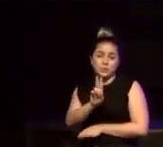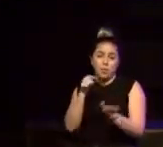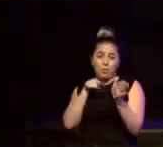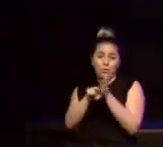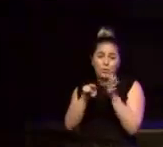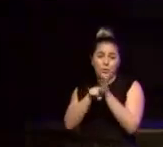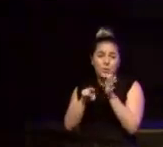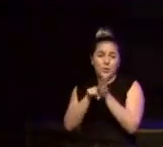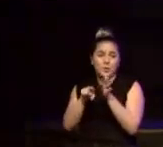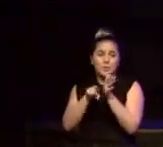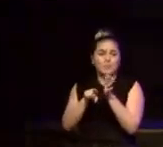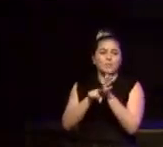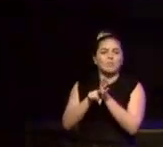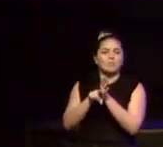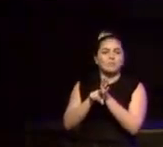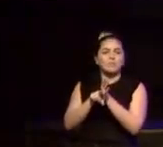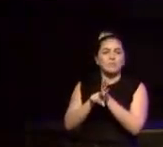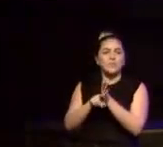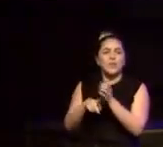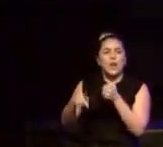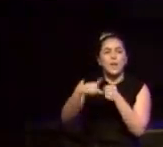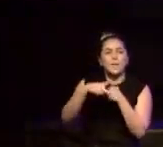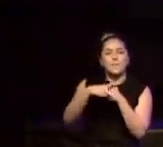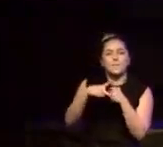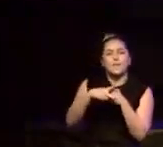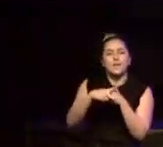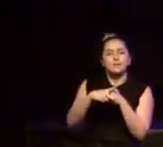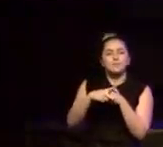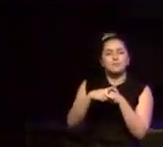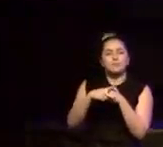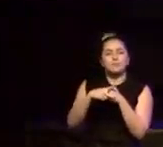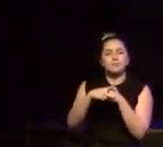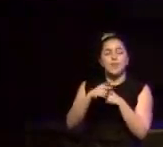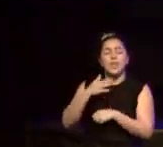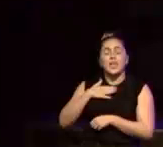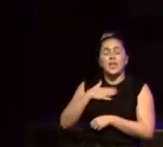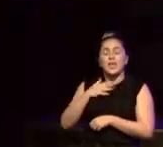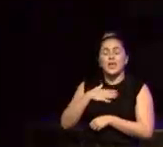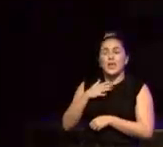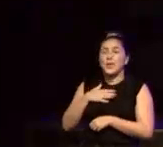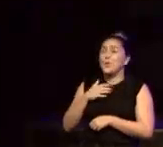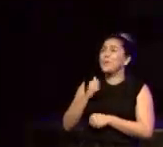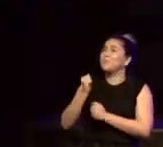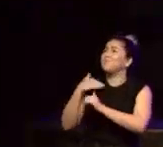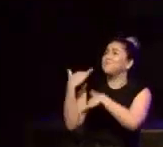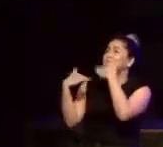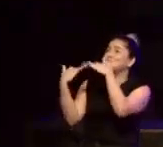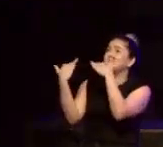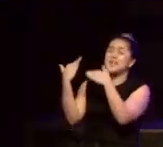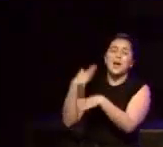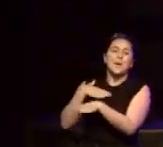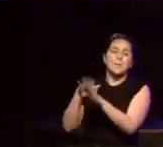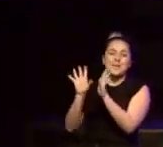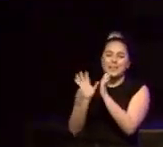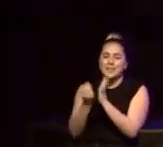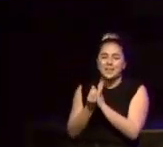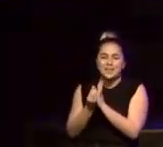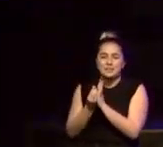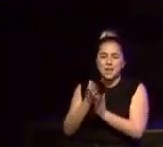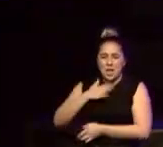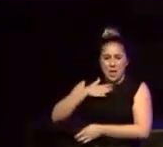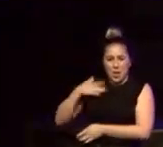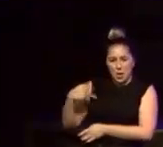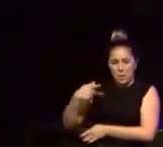é Pedro, e sobre esta pedra, Jesus está falando, eu vou edificar a minha igreja. Não é o pastor André, não é qualquer